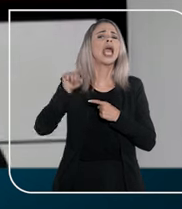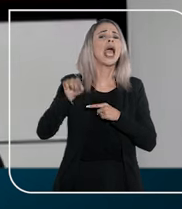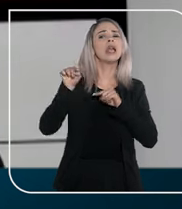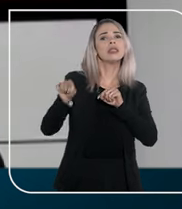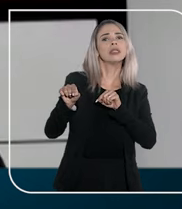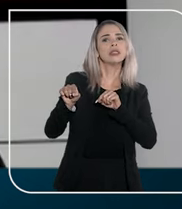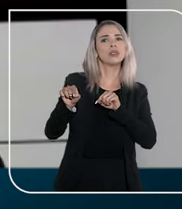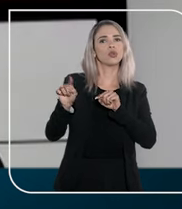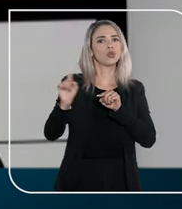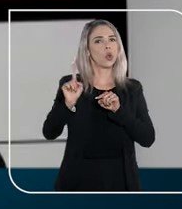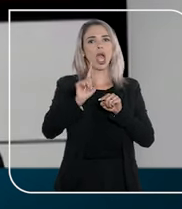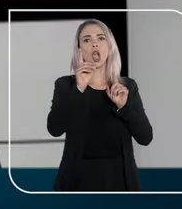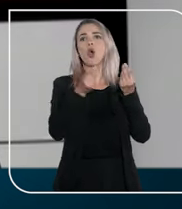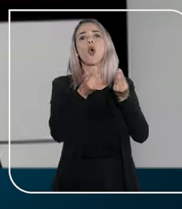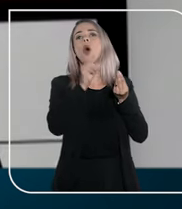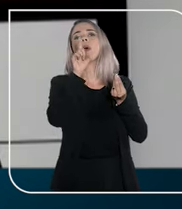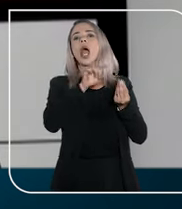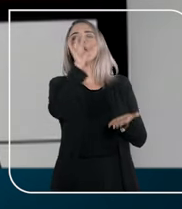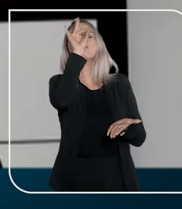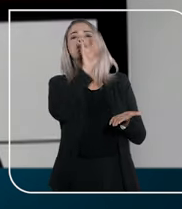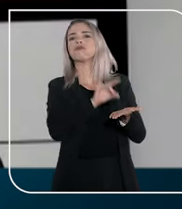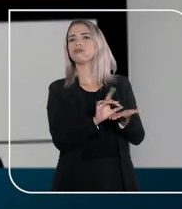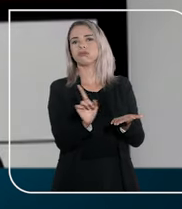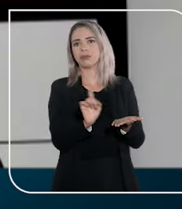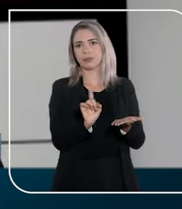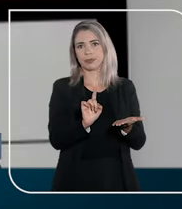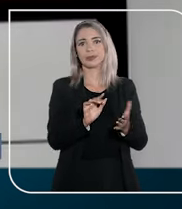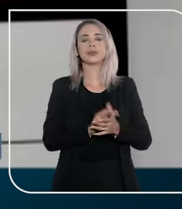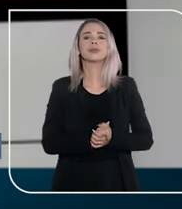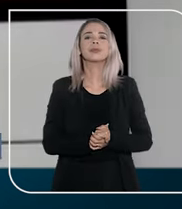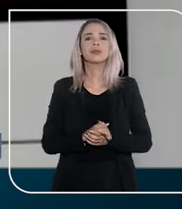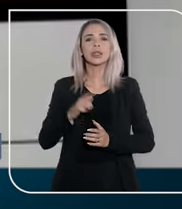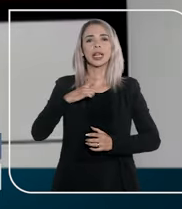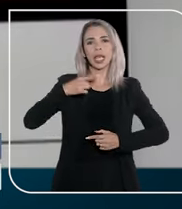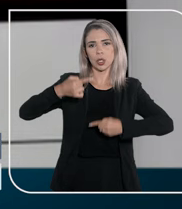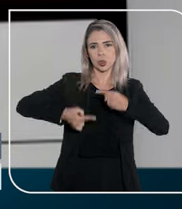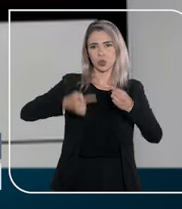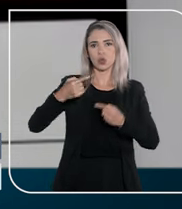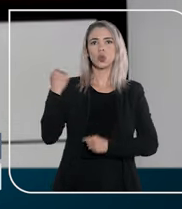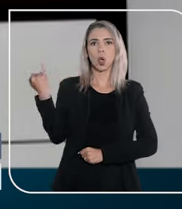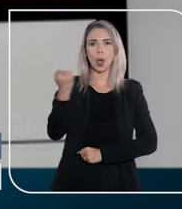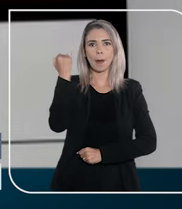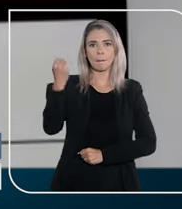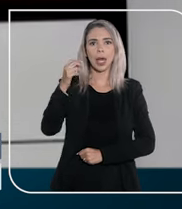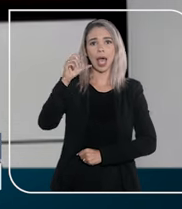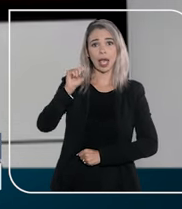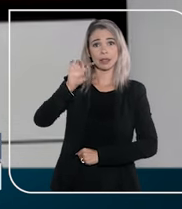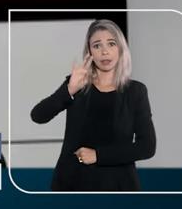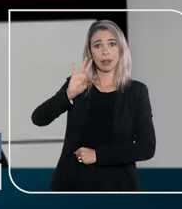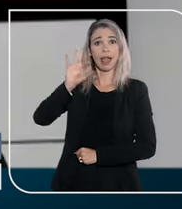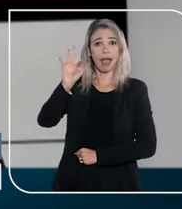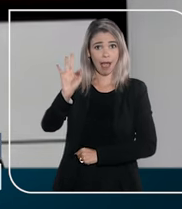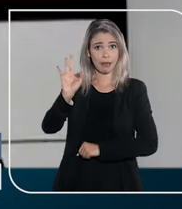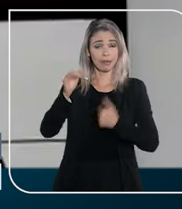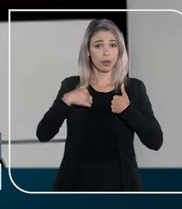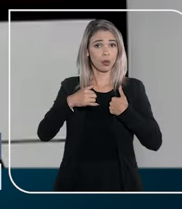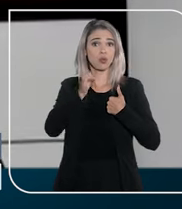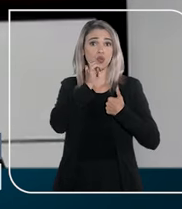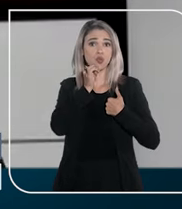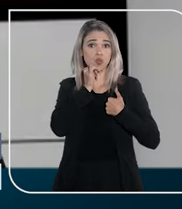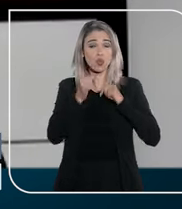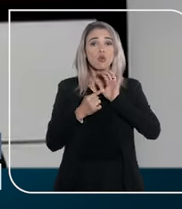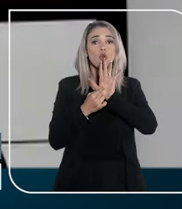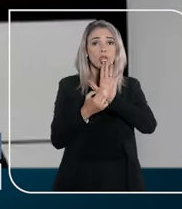e não como é apenas. Nós temos uma discussão muito importante que foi travada no Supremo Tribunal Federal, e aqui eu vou trazer um exemplo